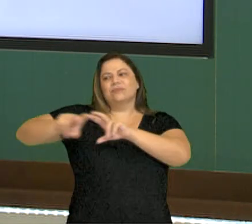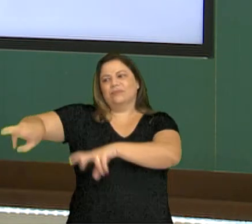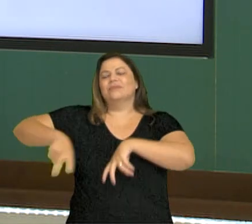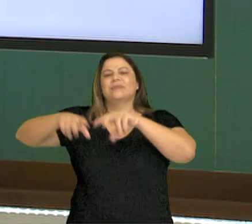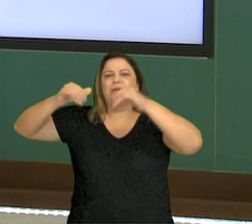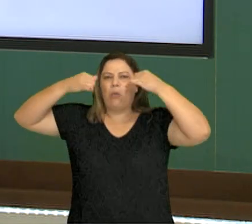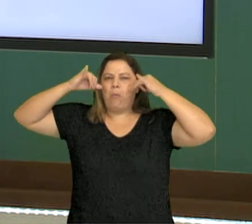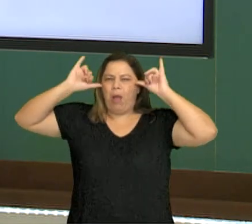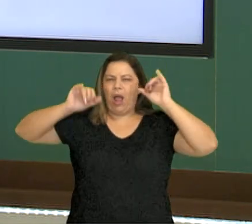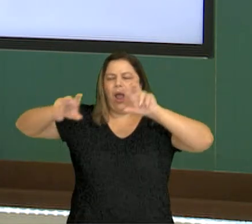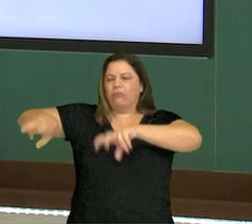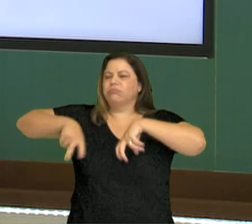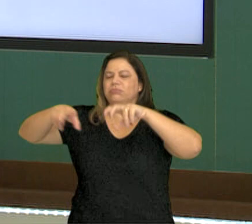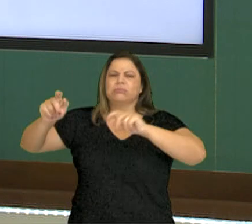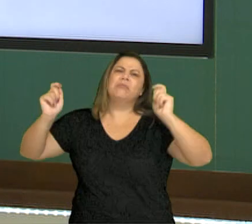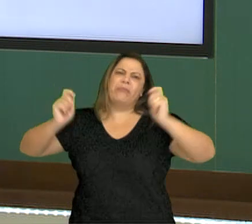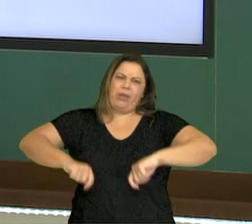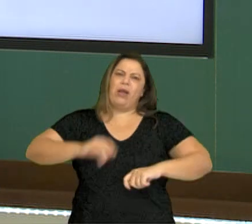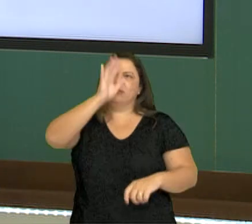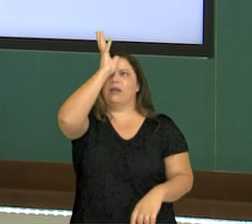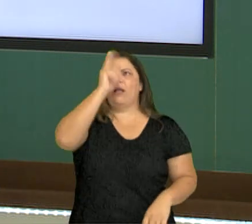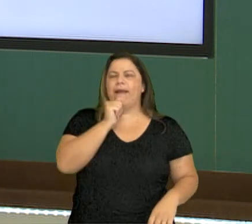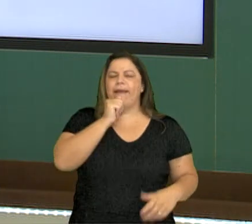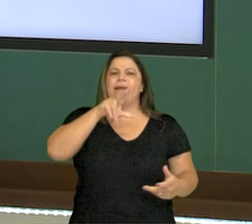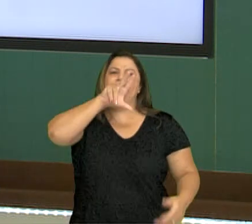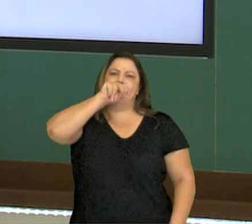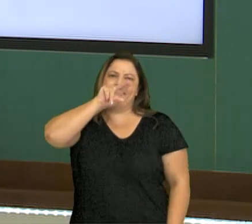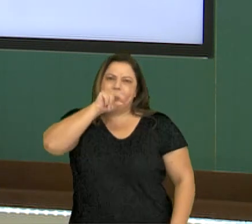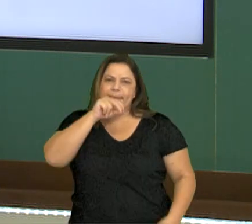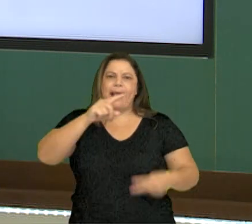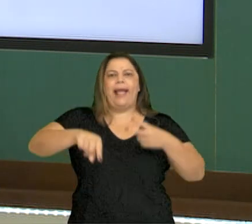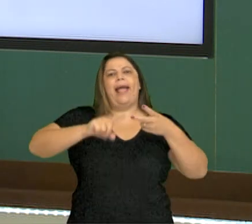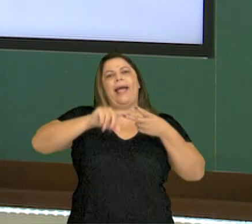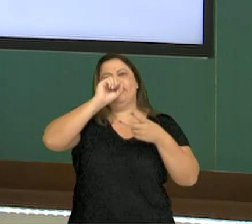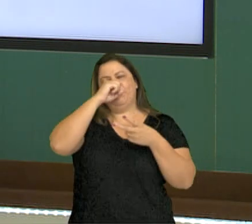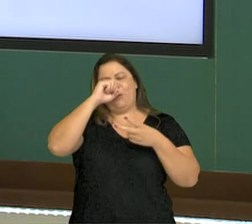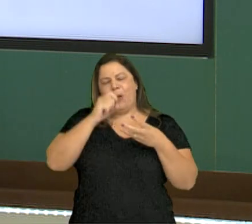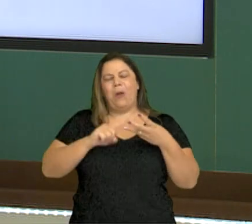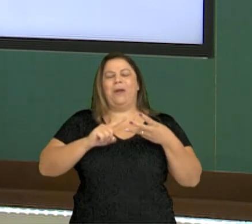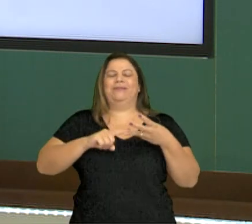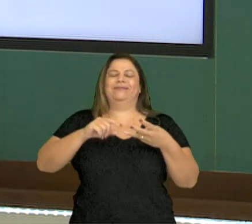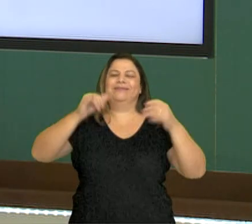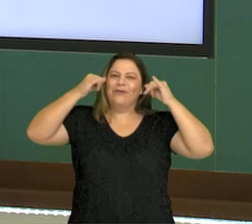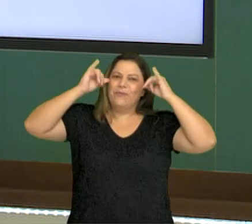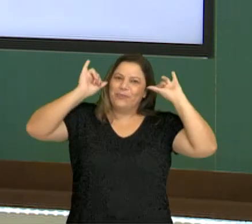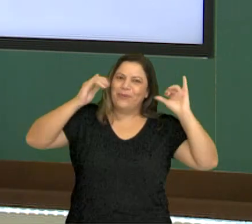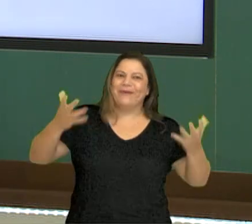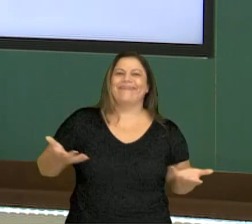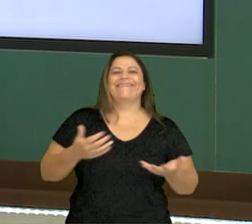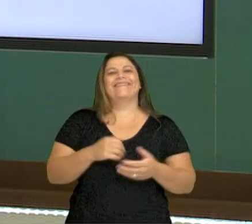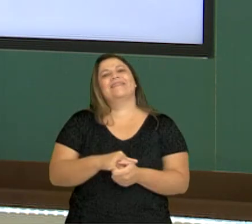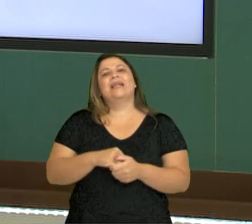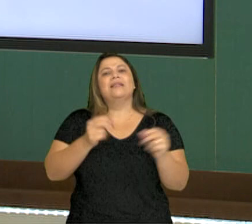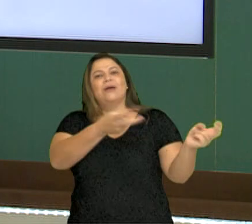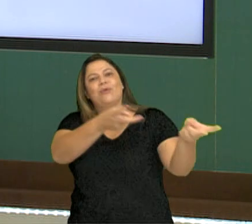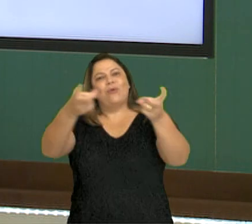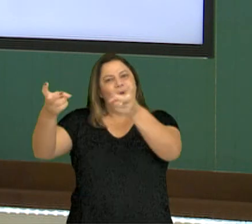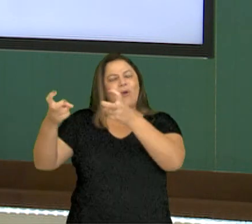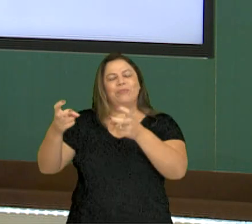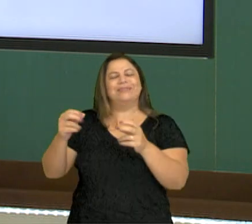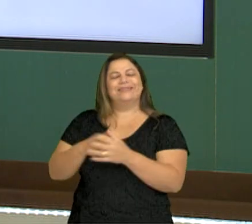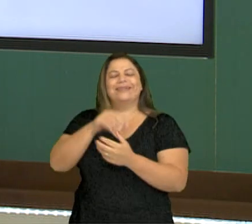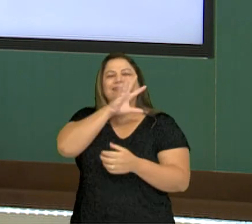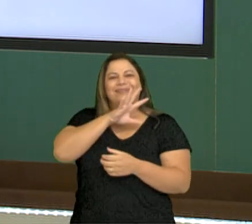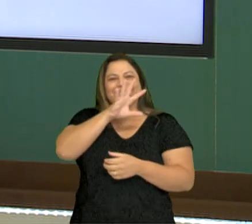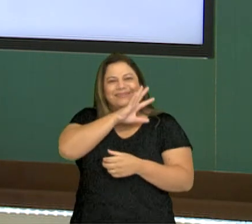fazenda, num sítio, pode ter galinhas, pato, porcos, o gado, né? Então, observe esses seres, animais